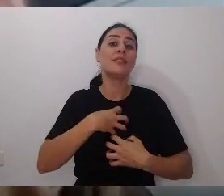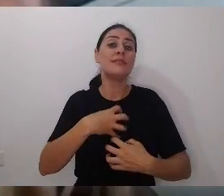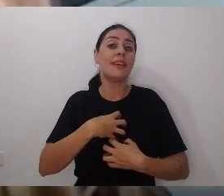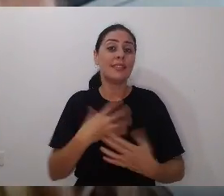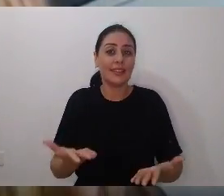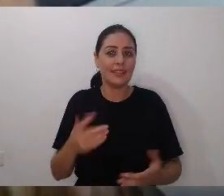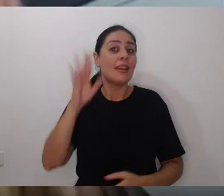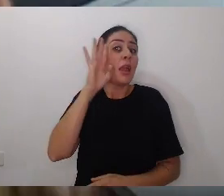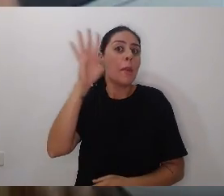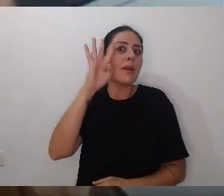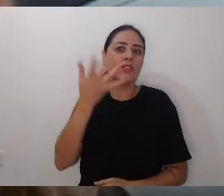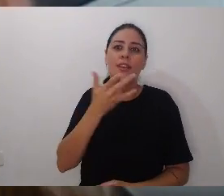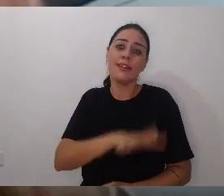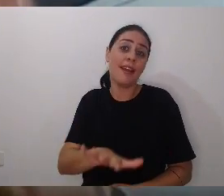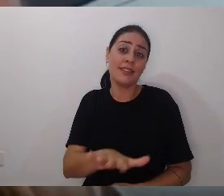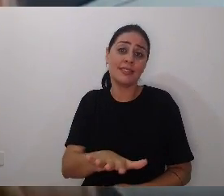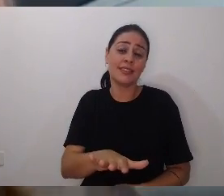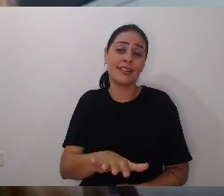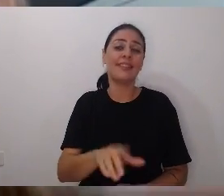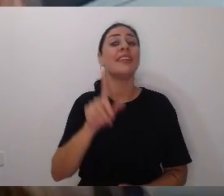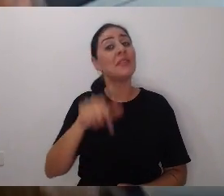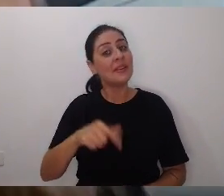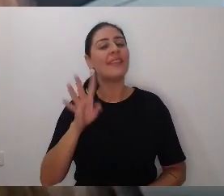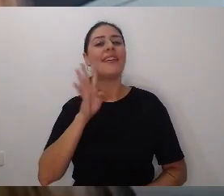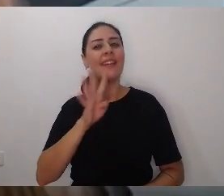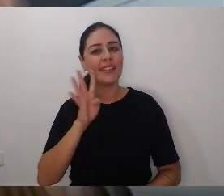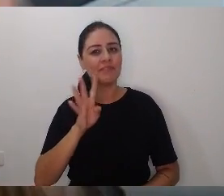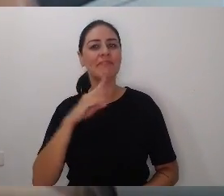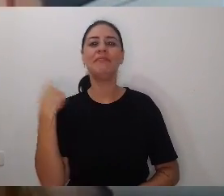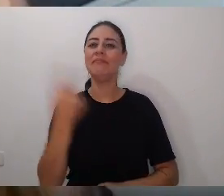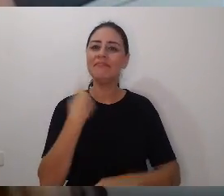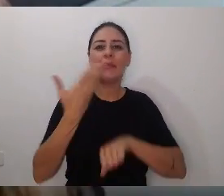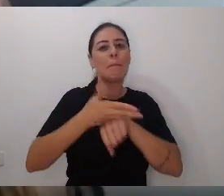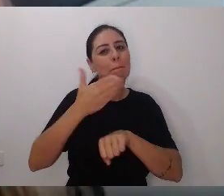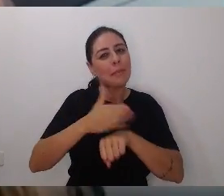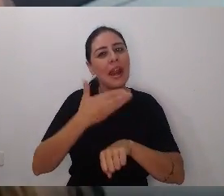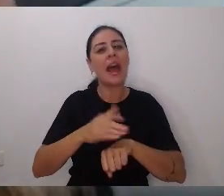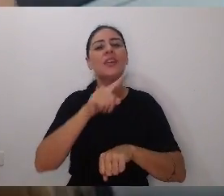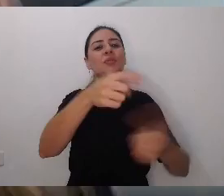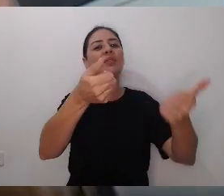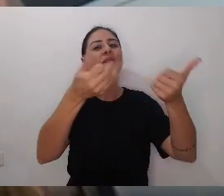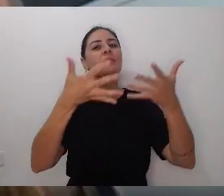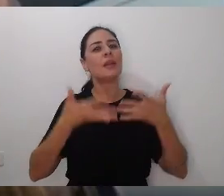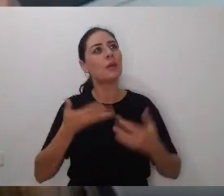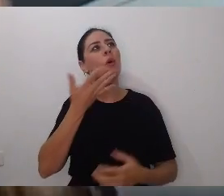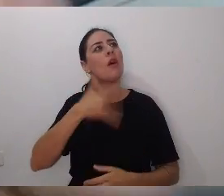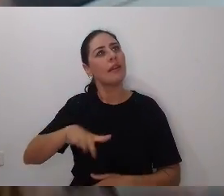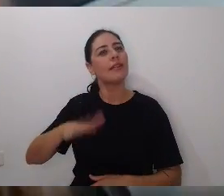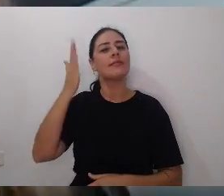eu acho que eu tô chateada. Nós não sabemos denominar com precisão o que nós estamos sentindo no